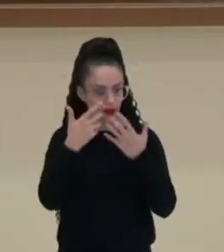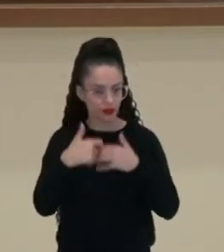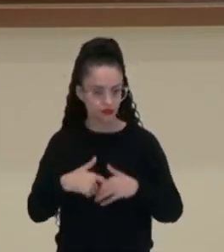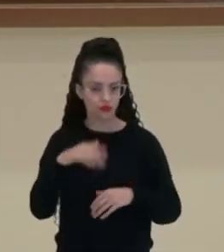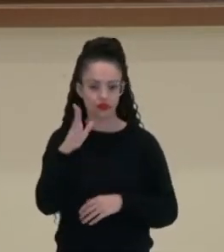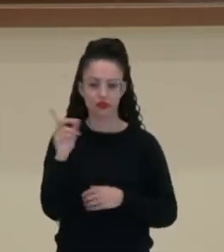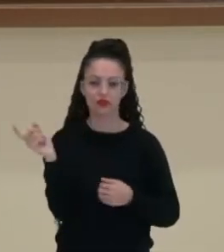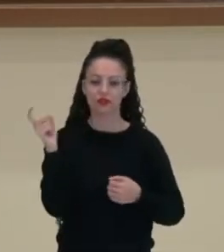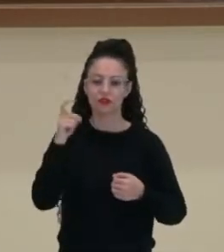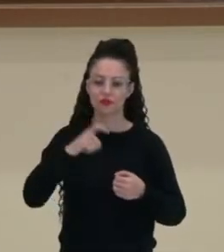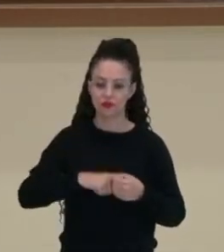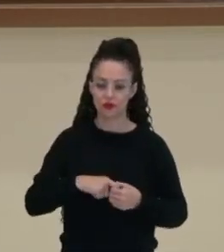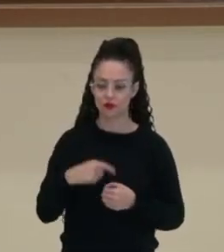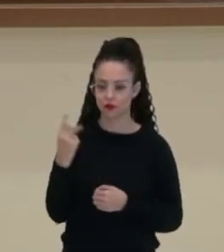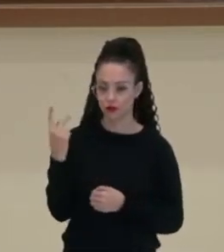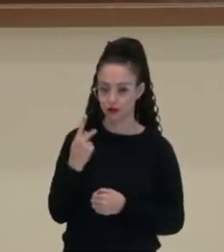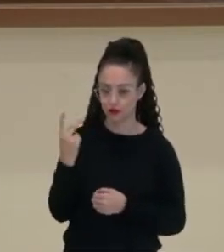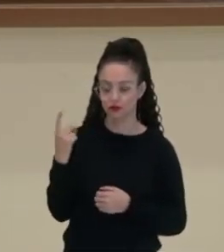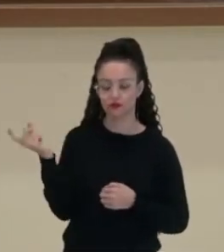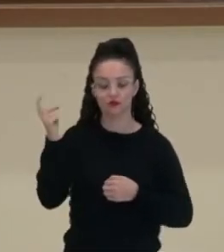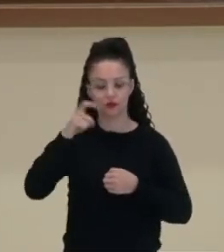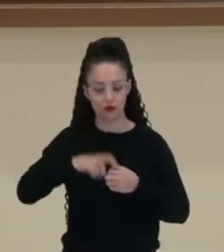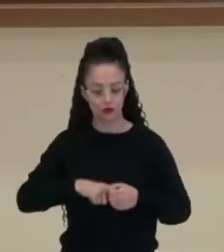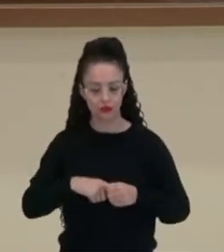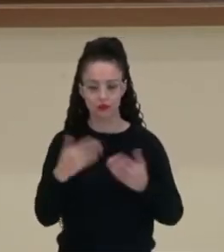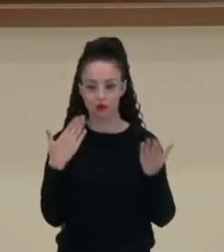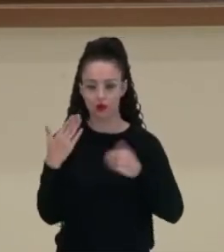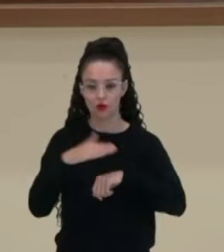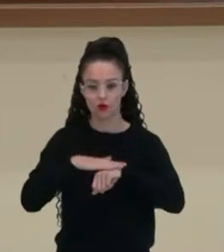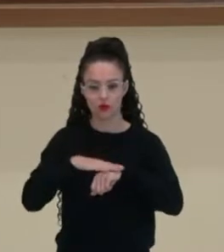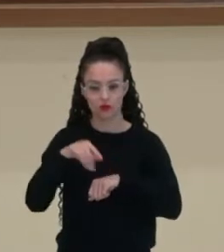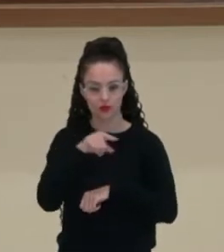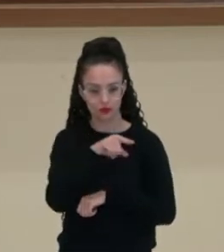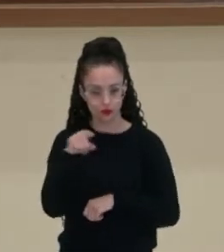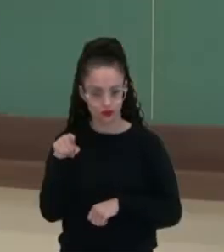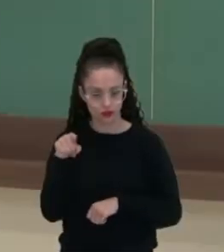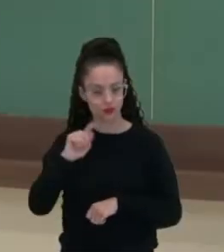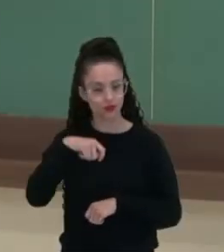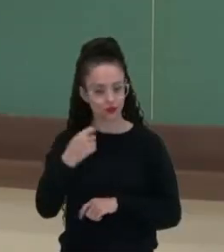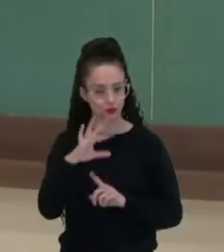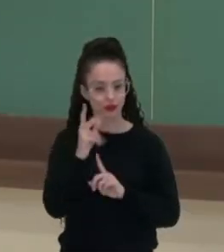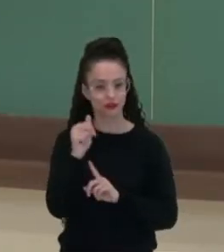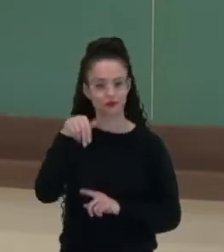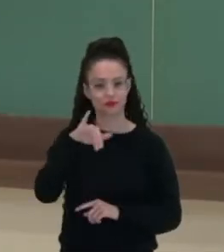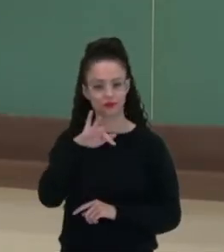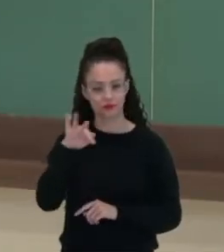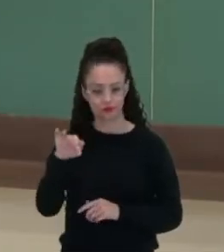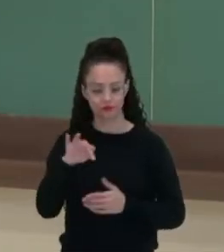pouquinho, daqui a pouco eu e a Vivi voltamos e a gente conversa mais um pouco sobre a arte naif.